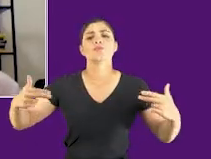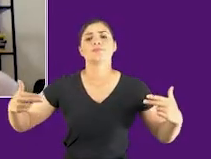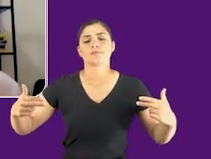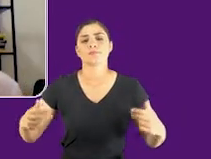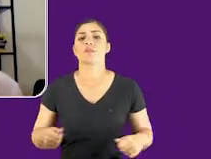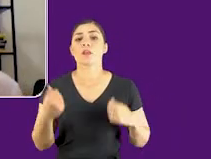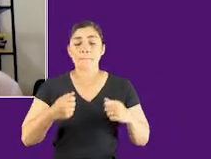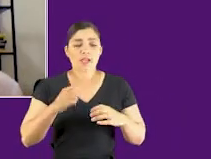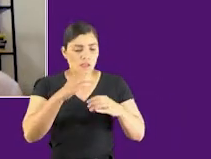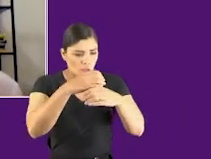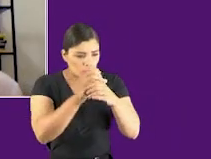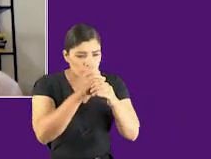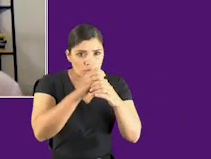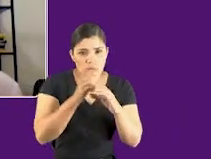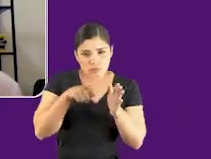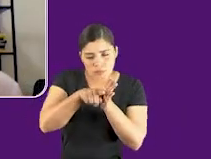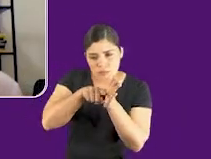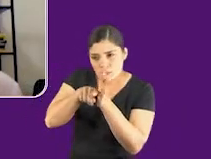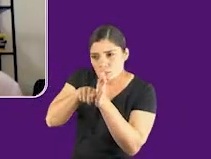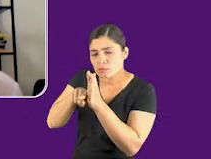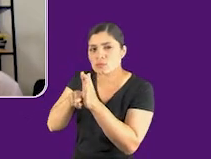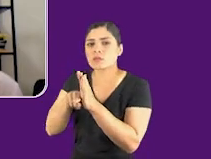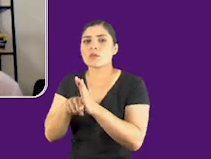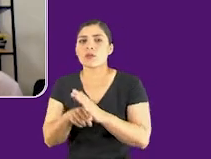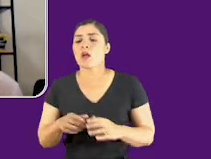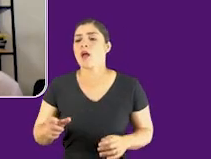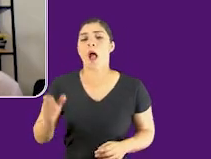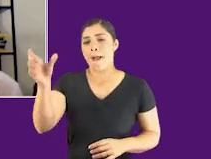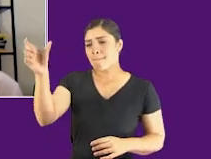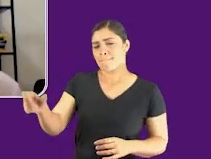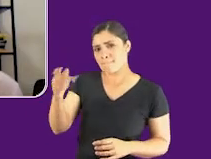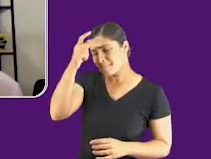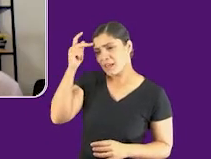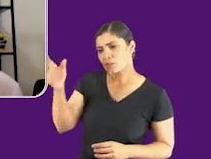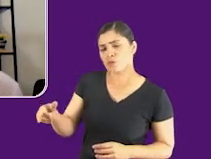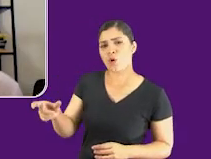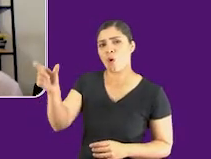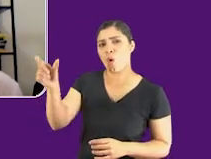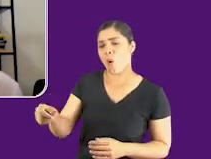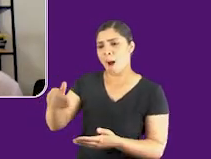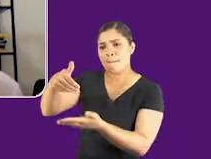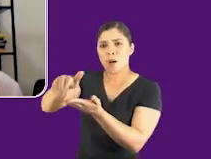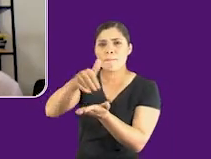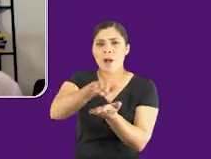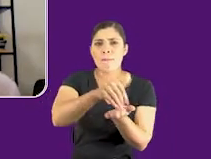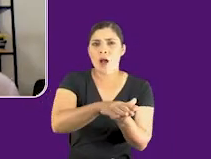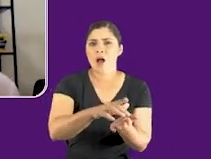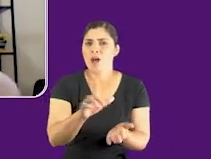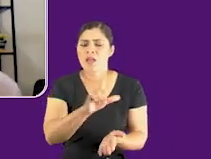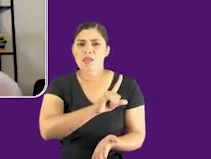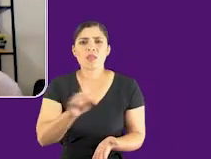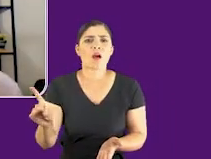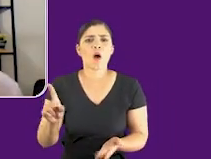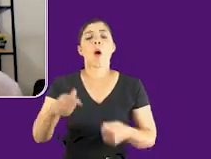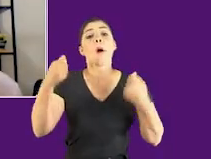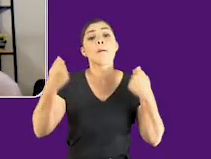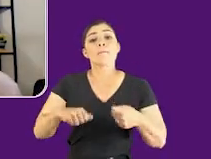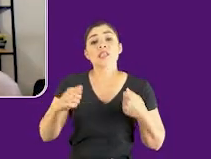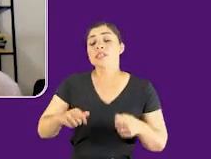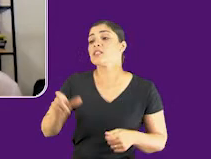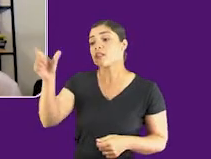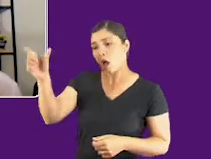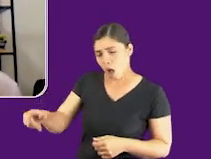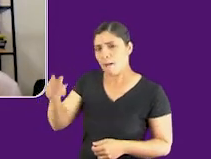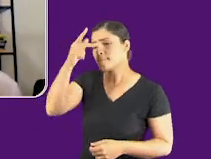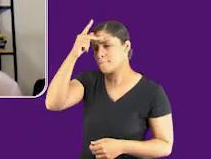fábricas e o objetivo não é que é reduzir o número de pessoas na fábrica o objetivo é você trabalhar melhor